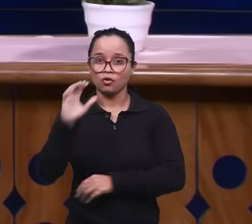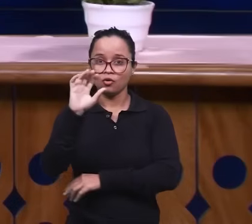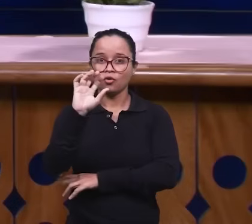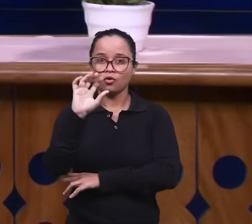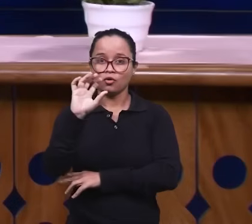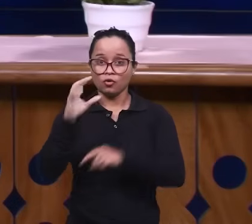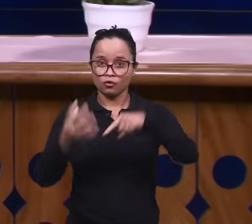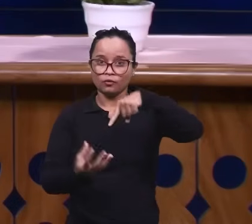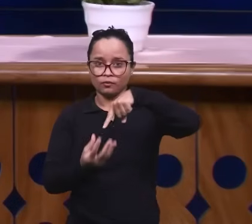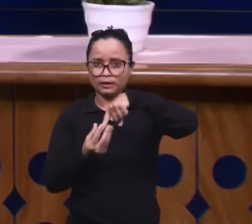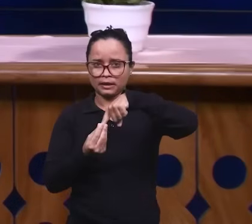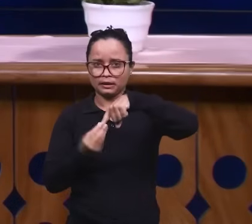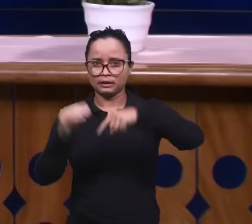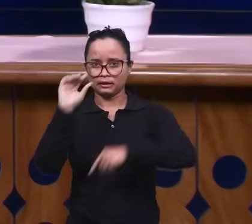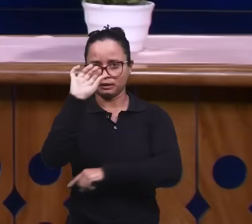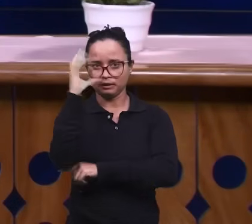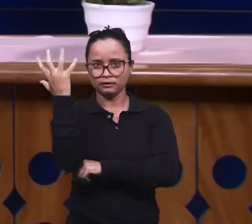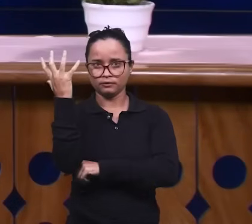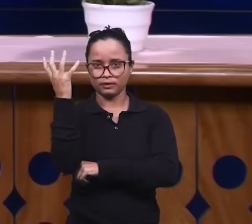numa figueira brava